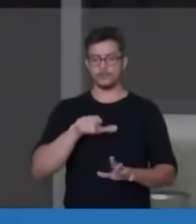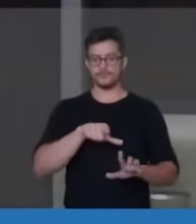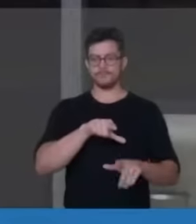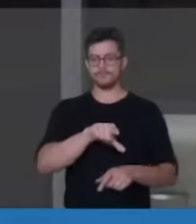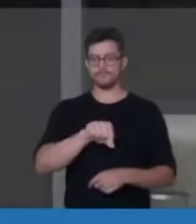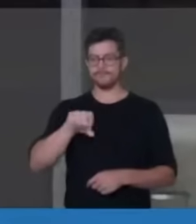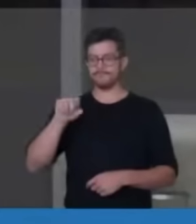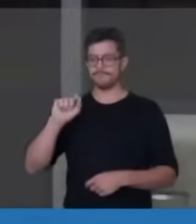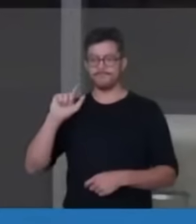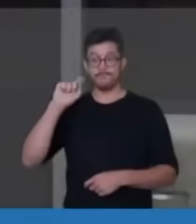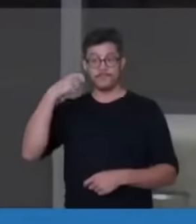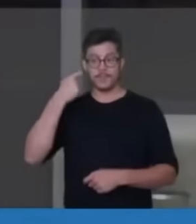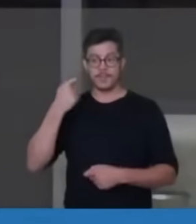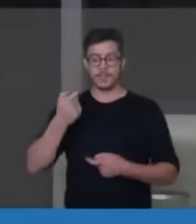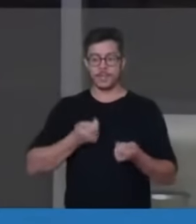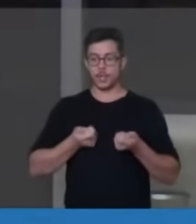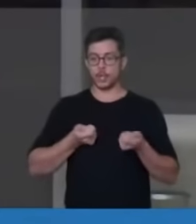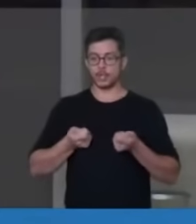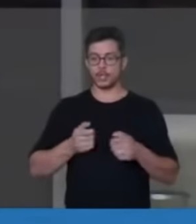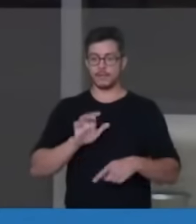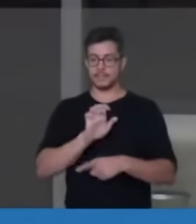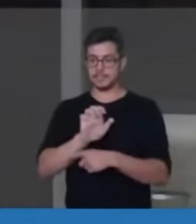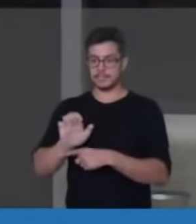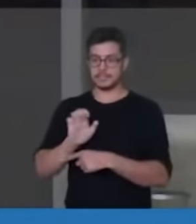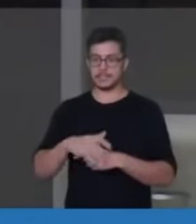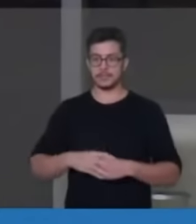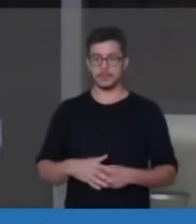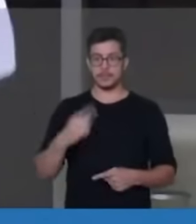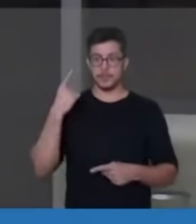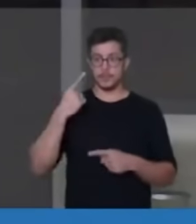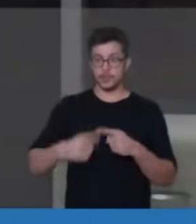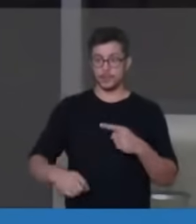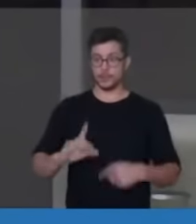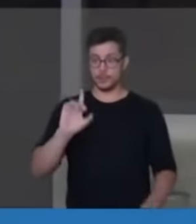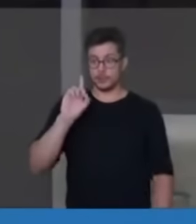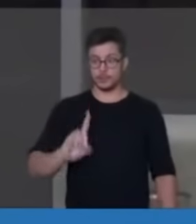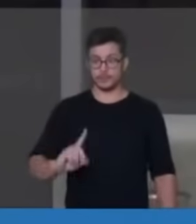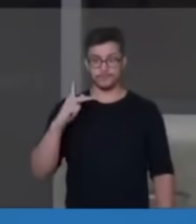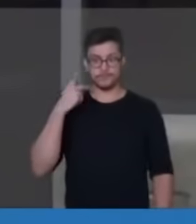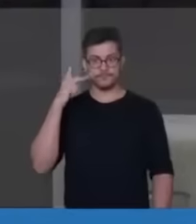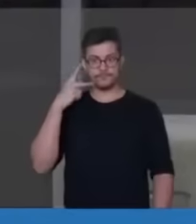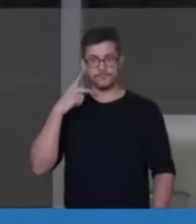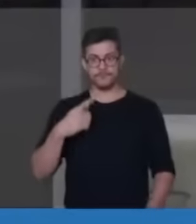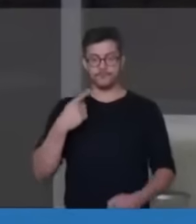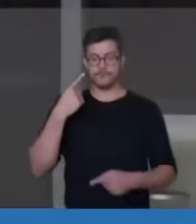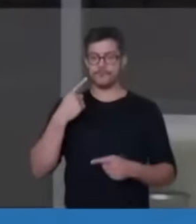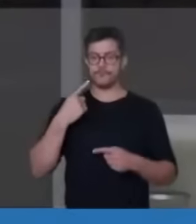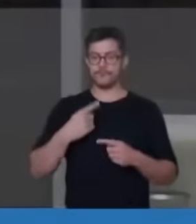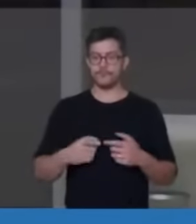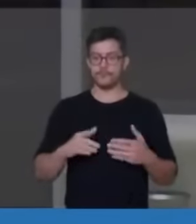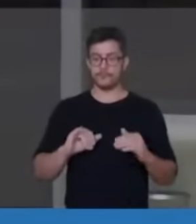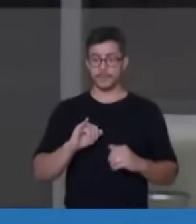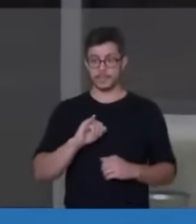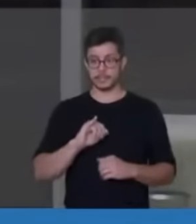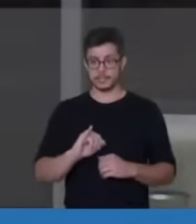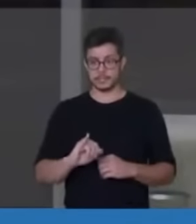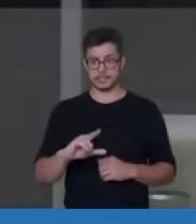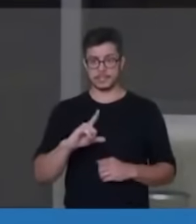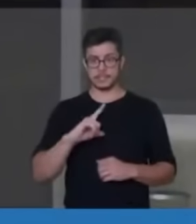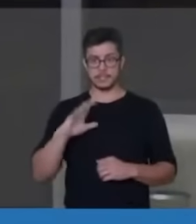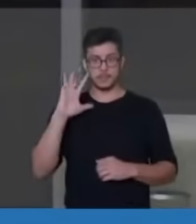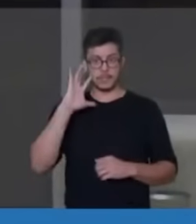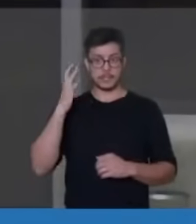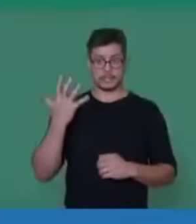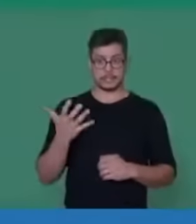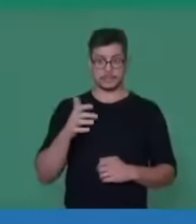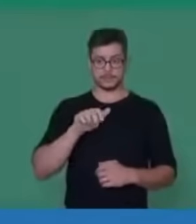políticos, suspendeu a garantia de habeas corpus e excluía qualquer decisão tomada com base no